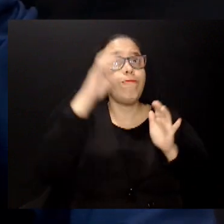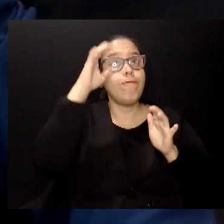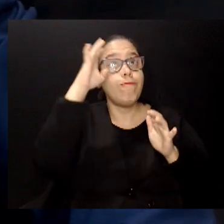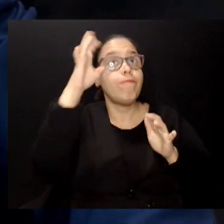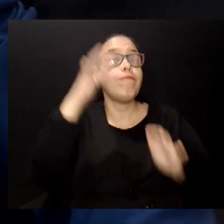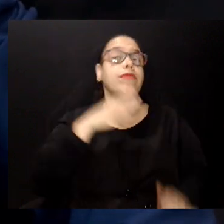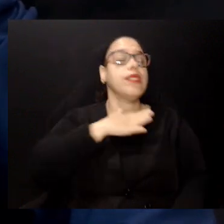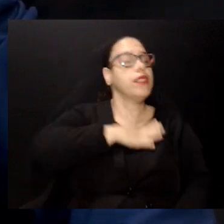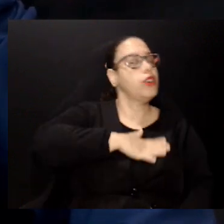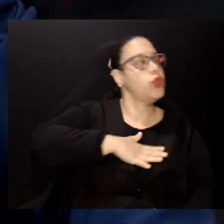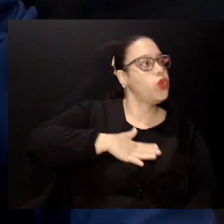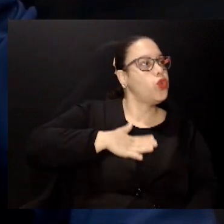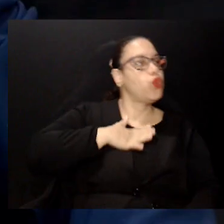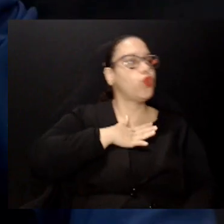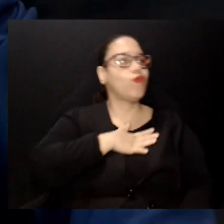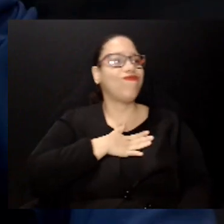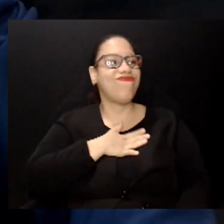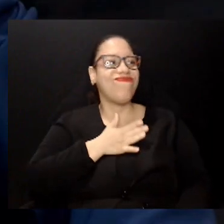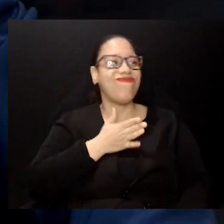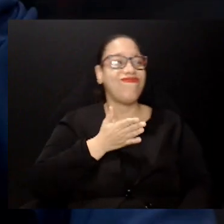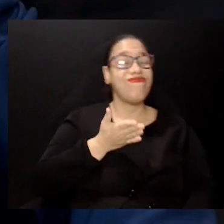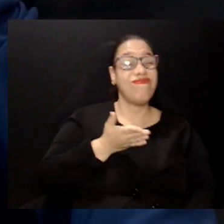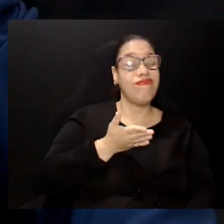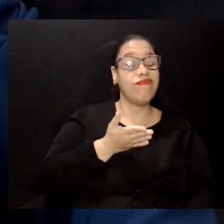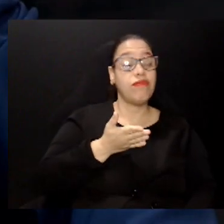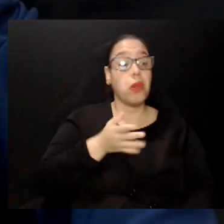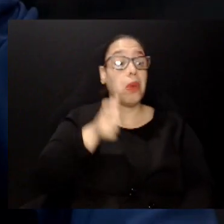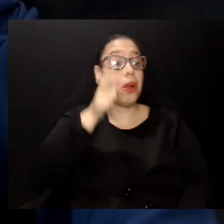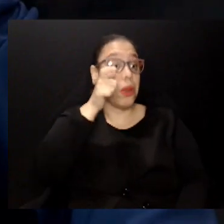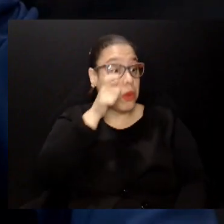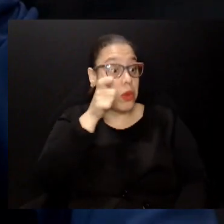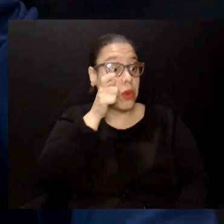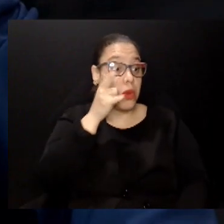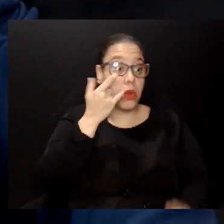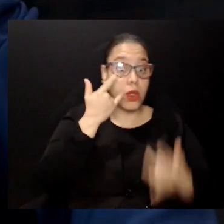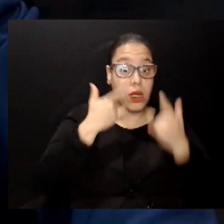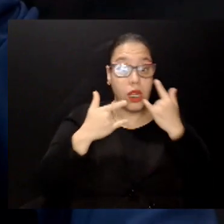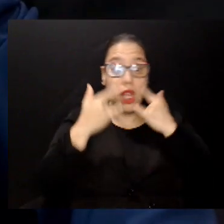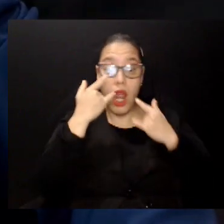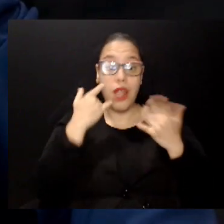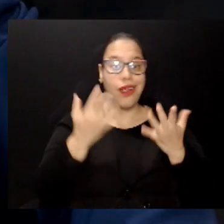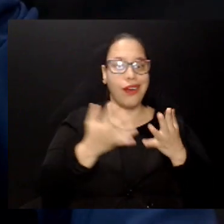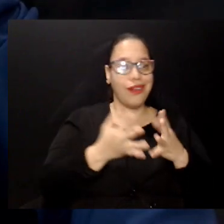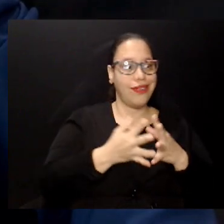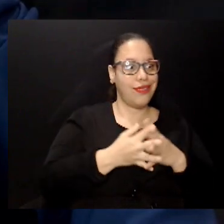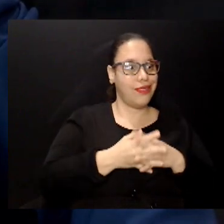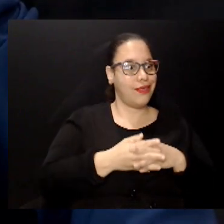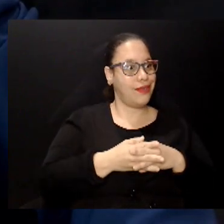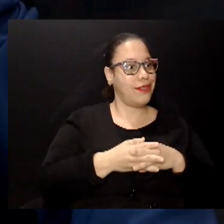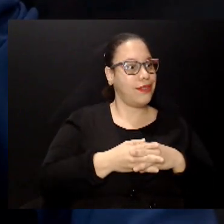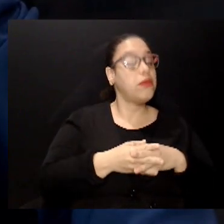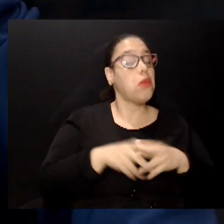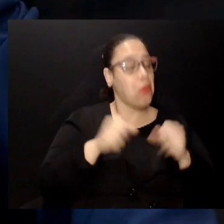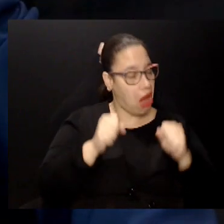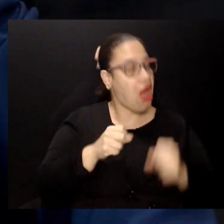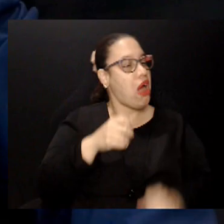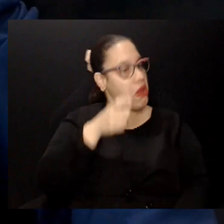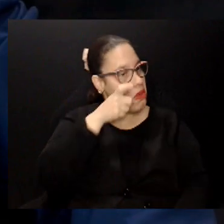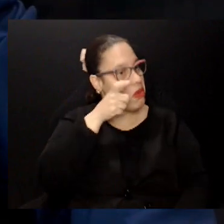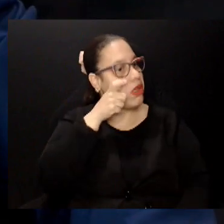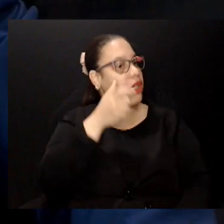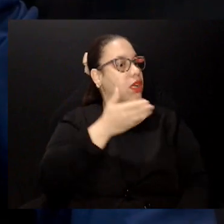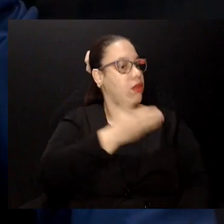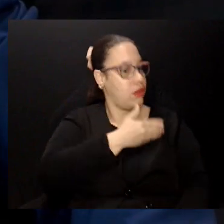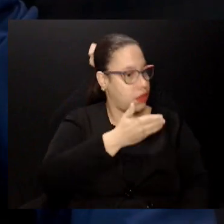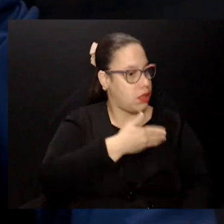vontades, que também podem ser muito interessantes. Sim. Né? Essa pessoa pode ser muito interessante para esses amigos, que talvez não